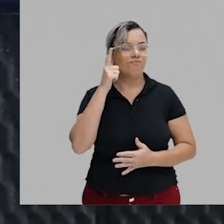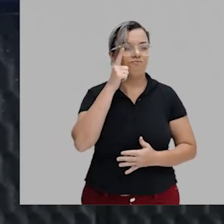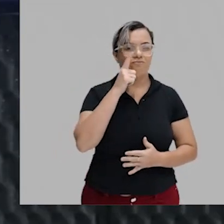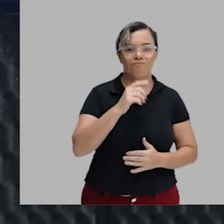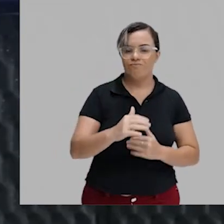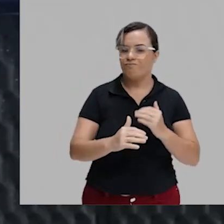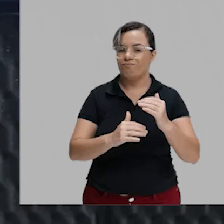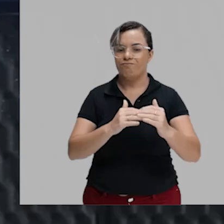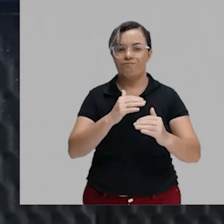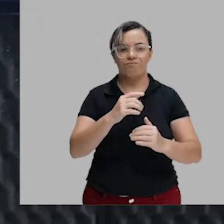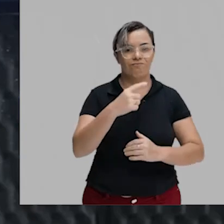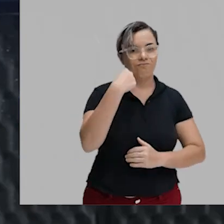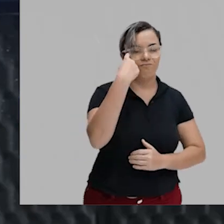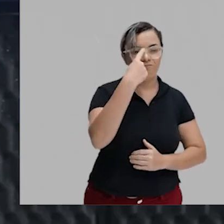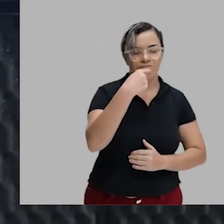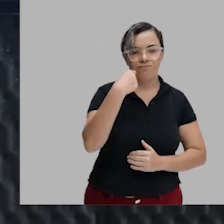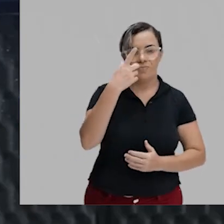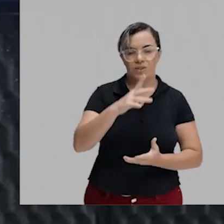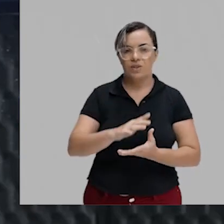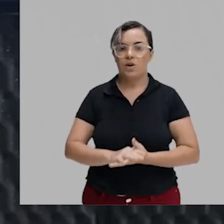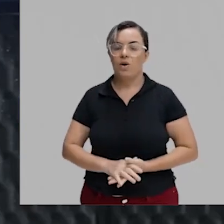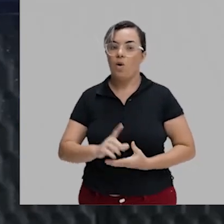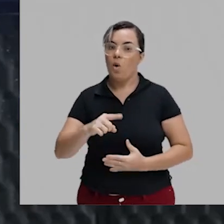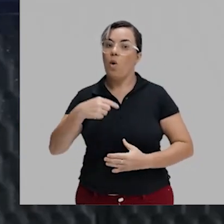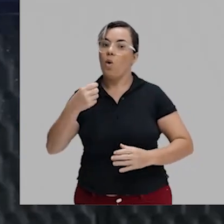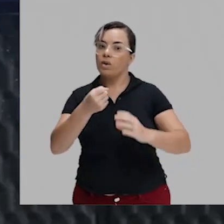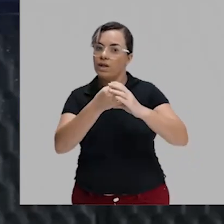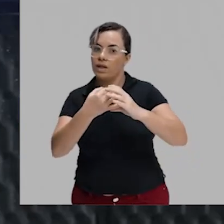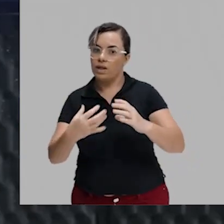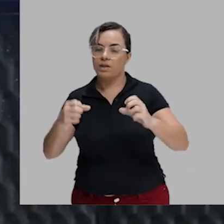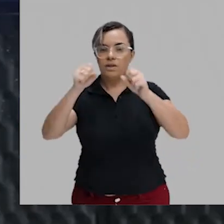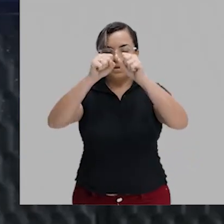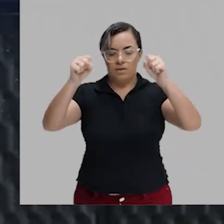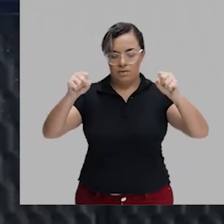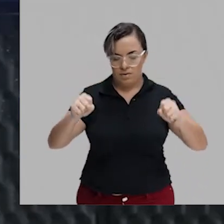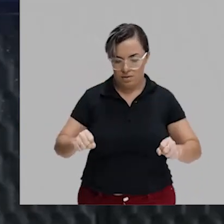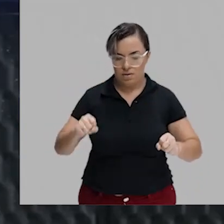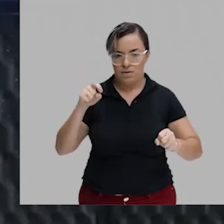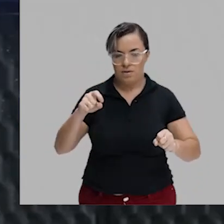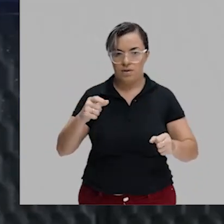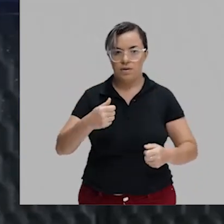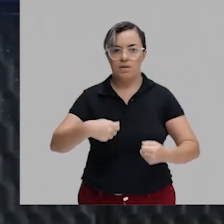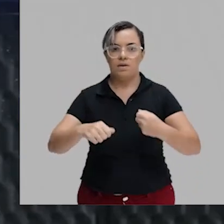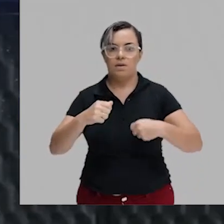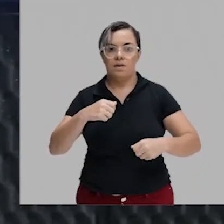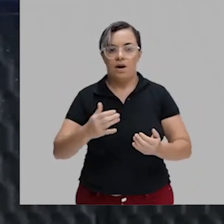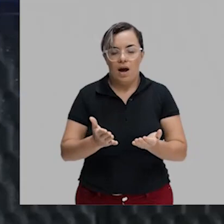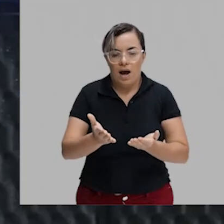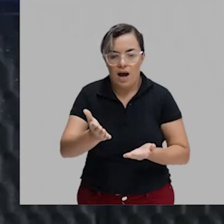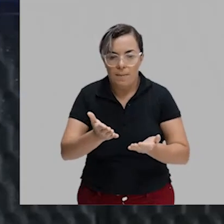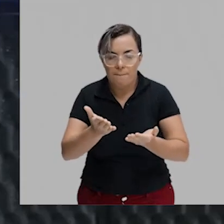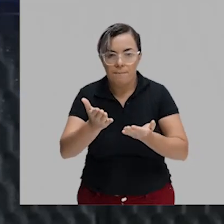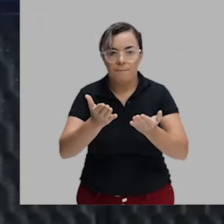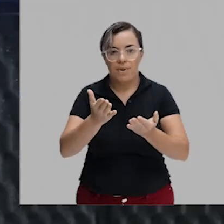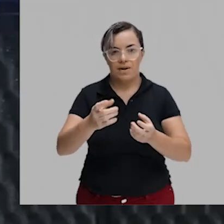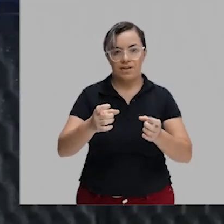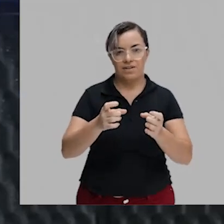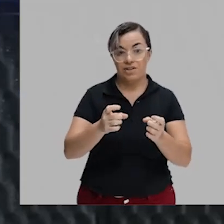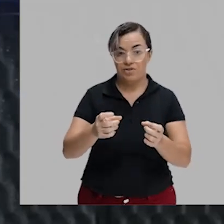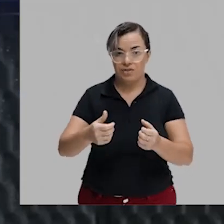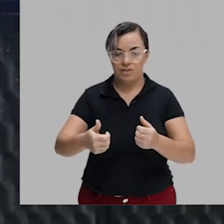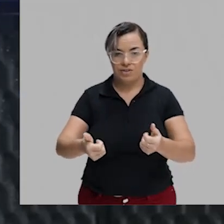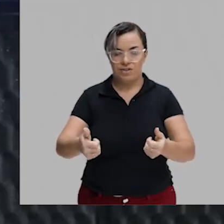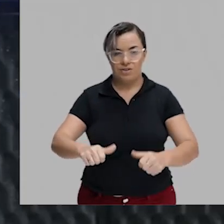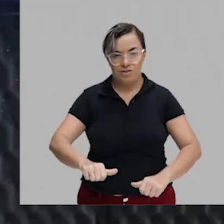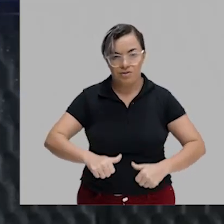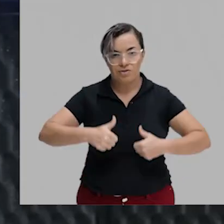suas práticas mercantilistas. Uma outra característica do mercantilismo é a balança comercial favorável.